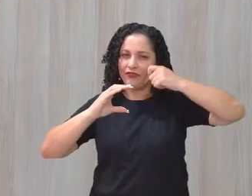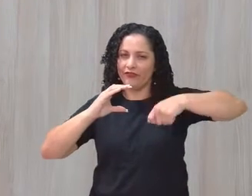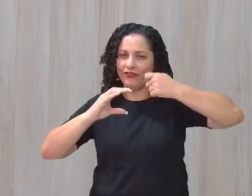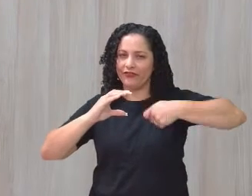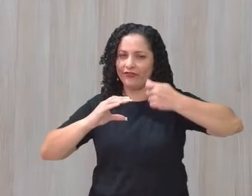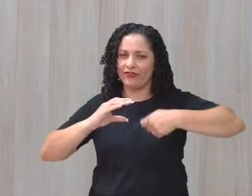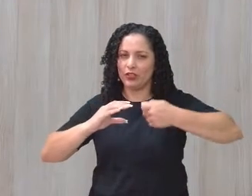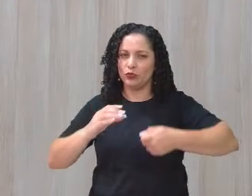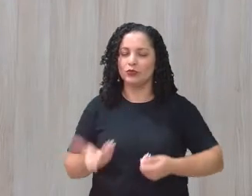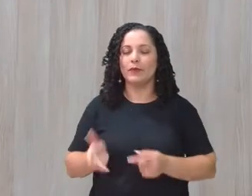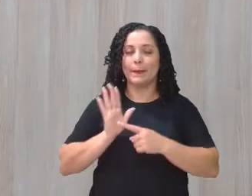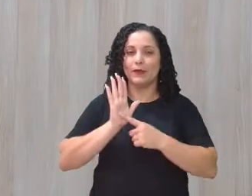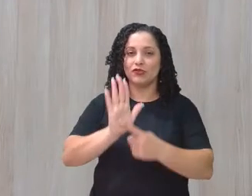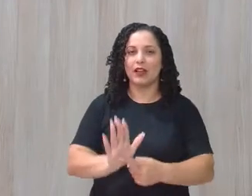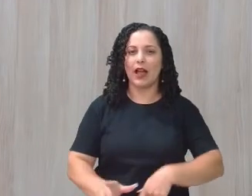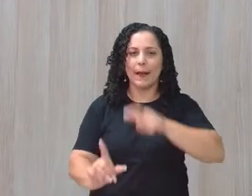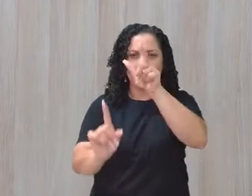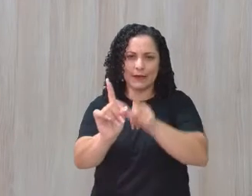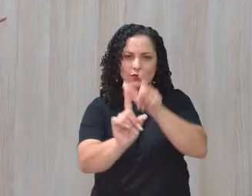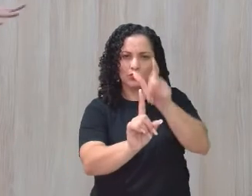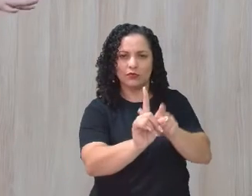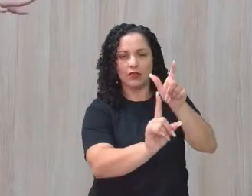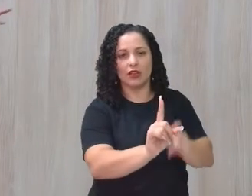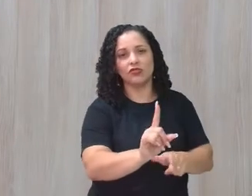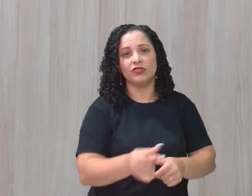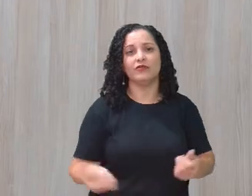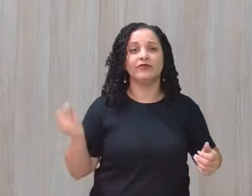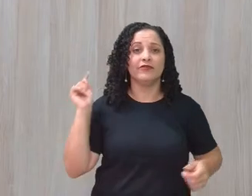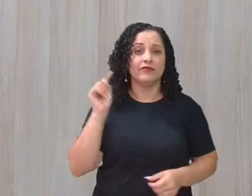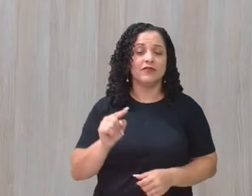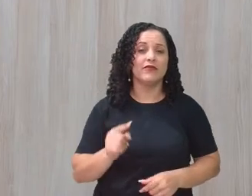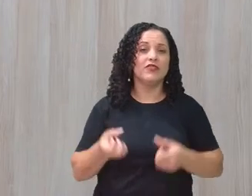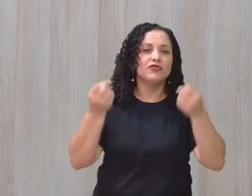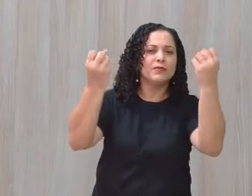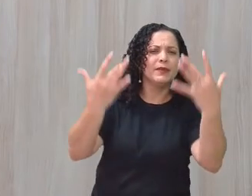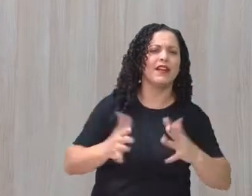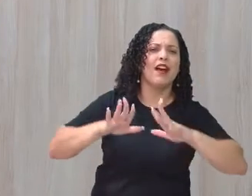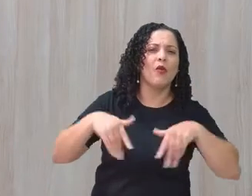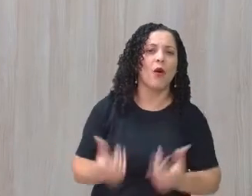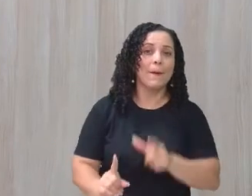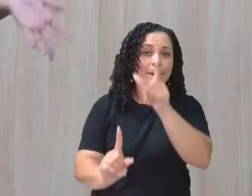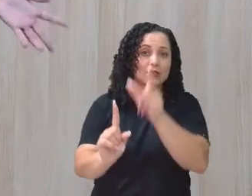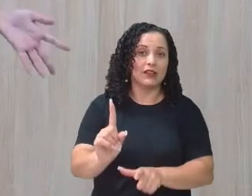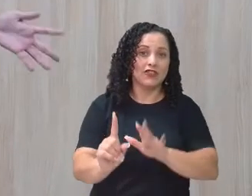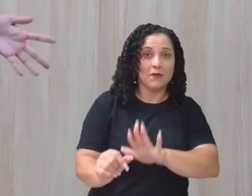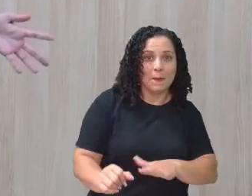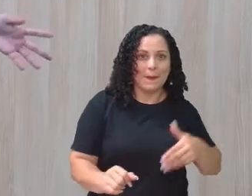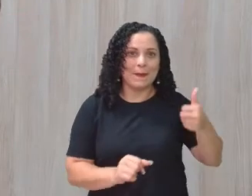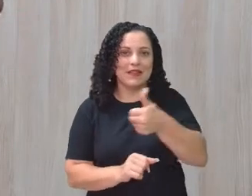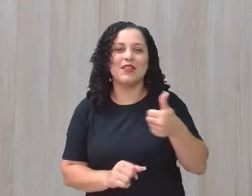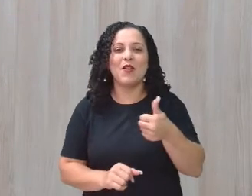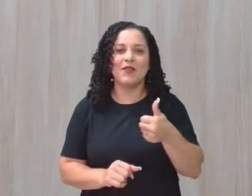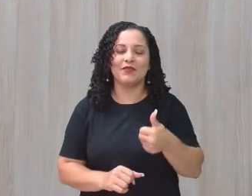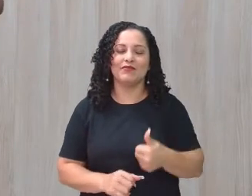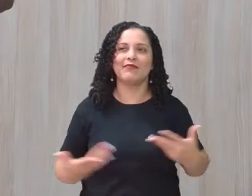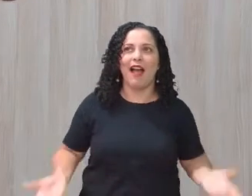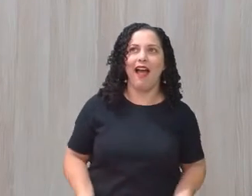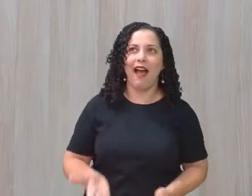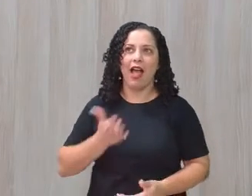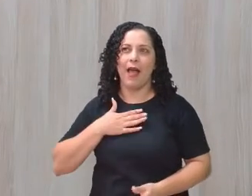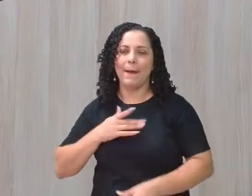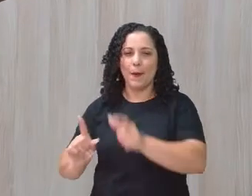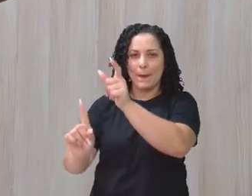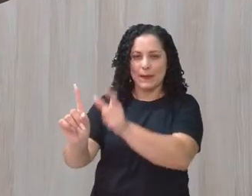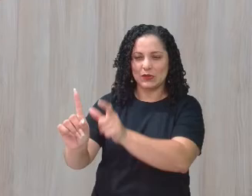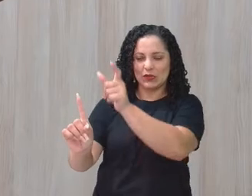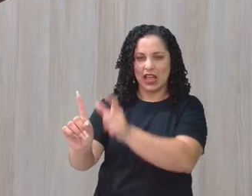falar sobre personagem. Já vai contando aí no chat qual é a sua personagem favorita de todos os lugares. Assim, professora, a minha personagem